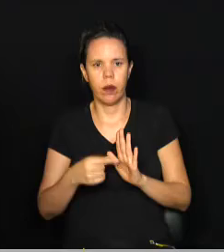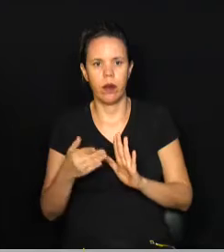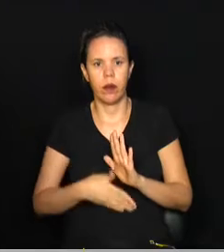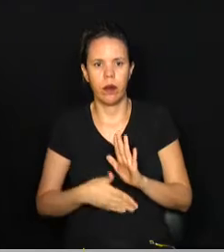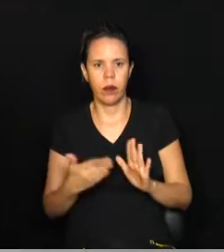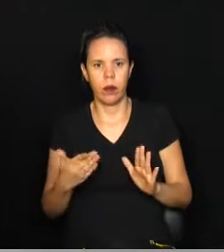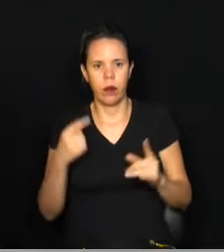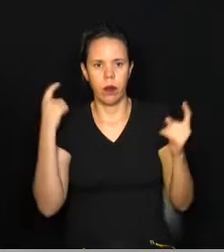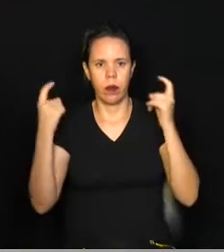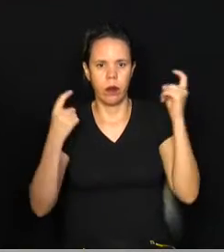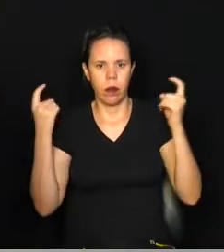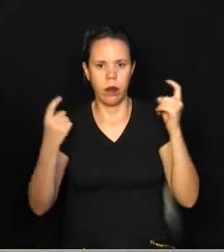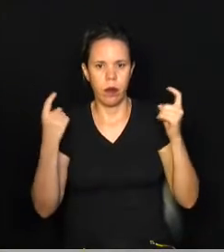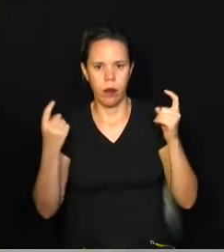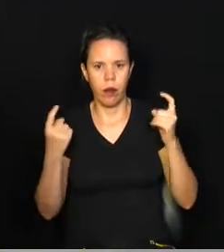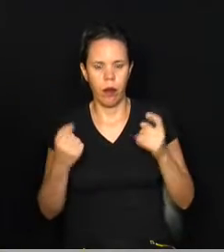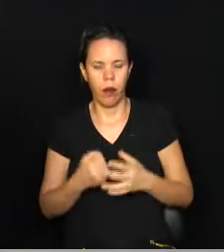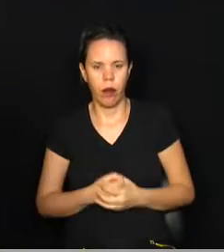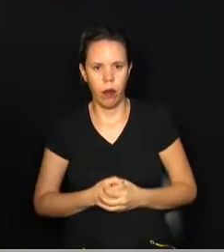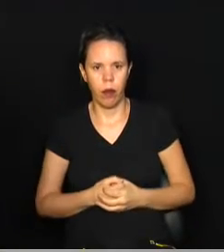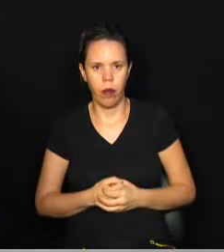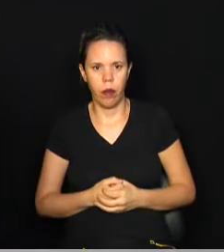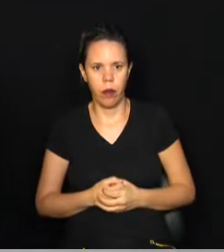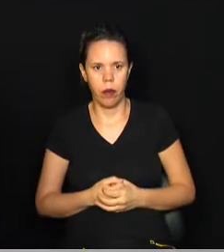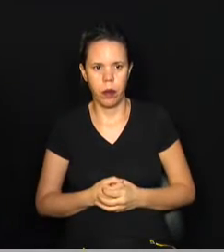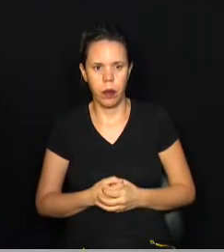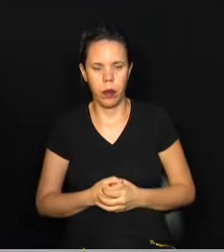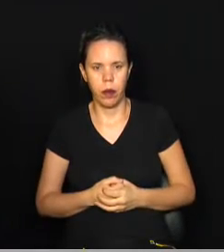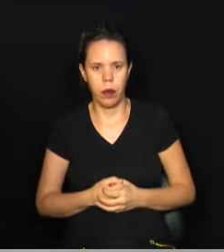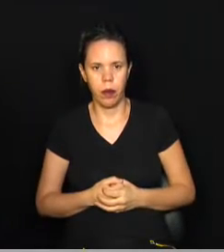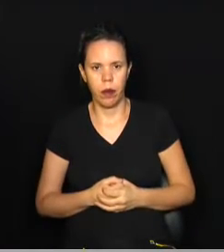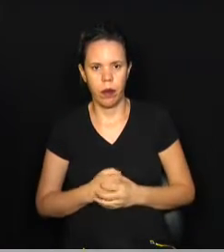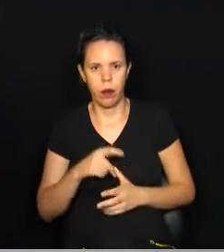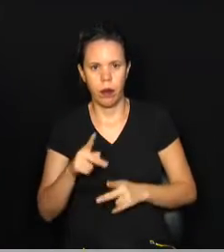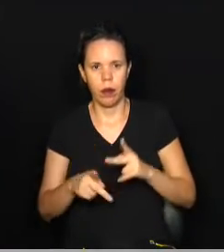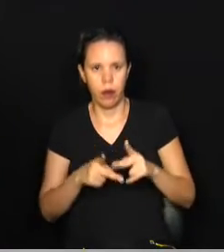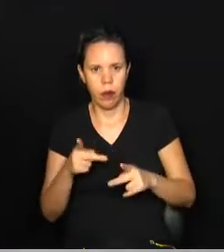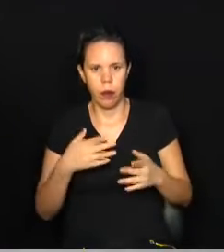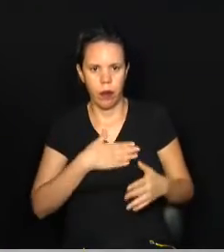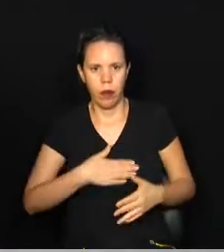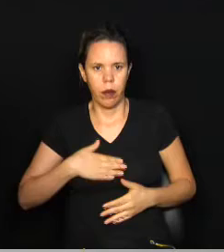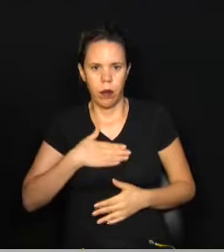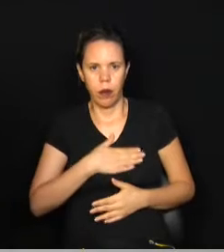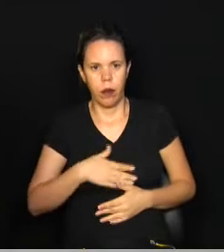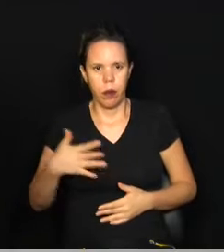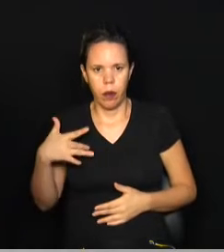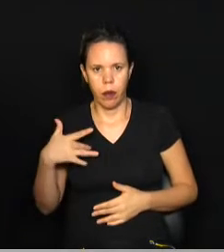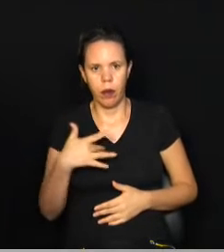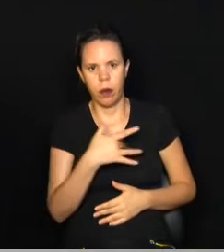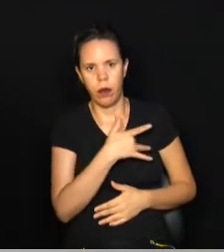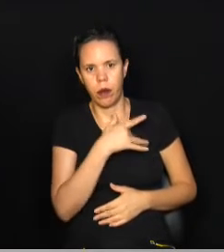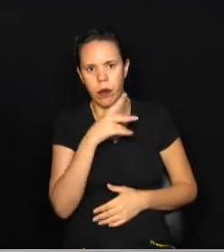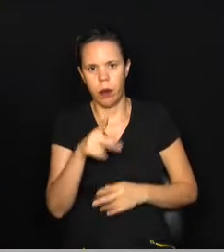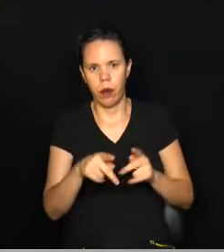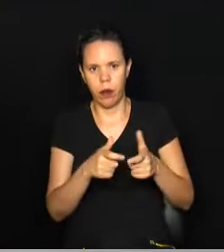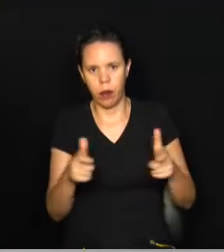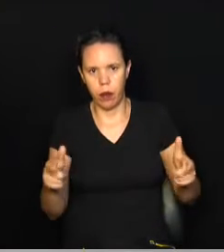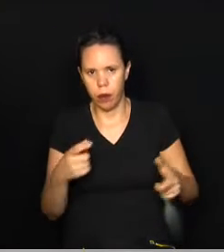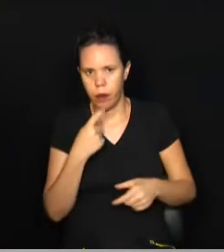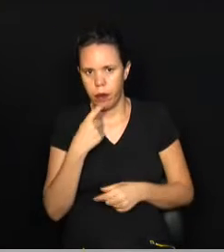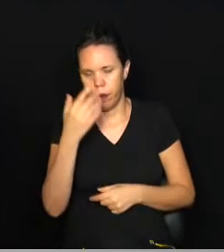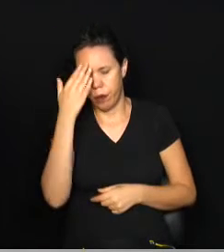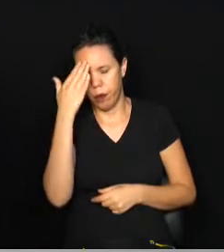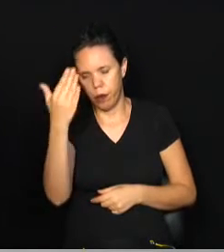a preocupação com a comunidade no seu bem-estar e com essa população de Campinas.